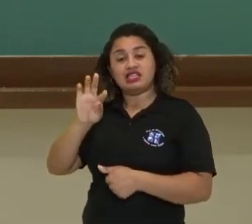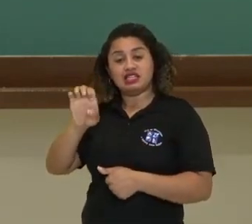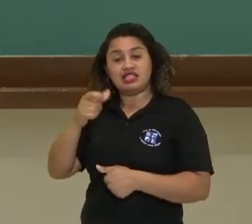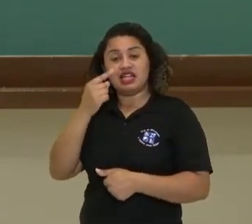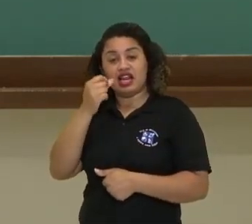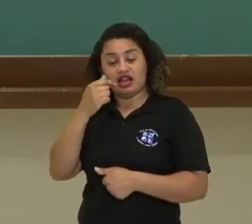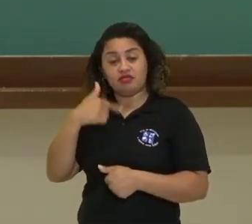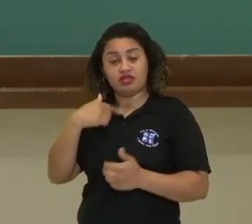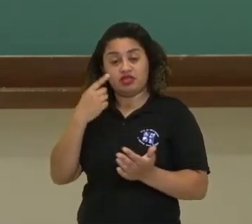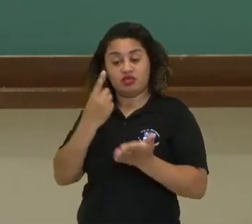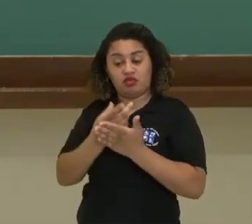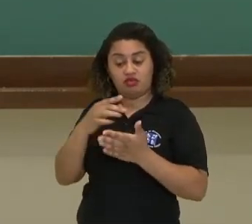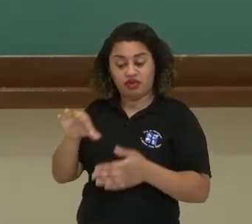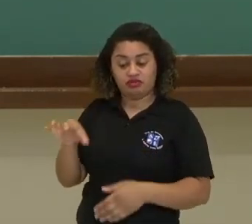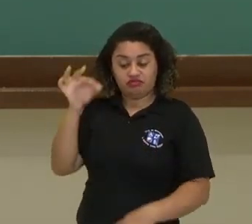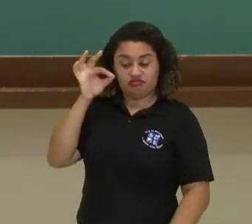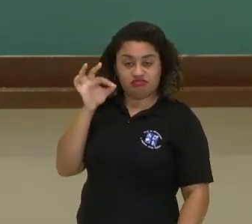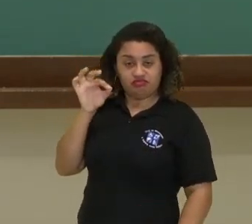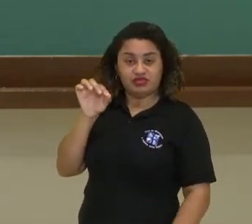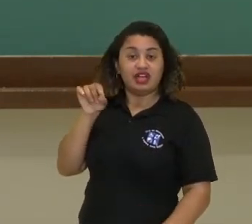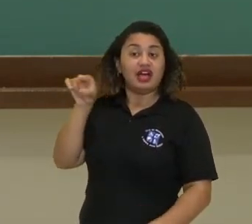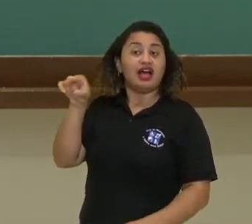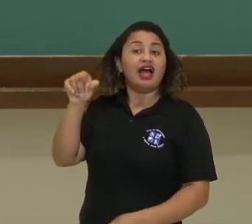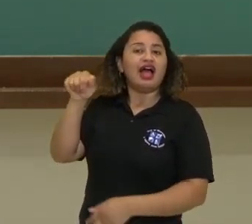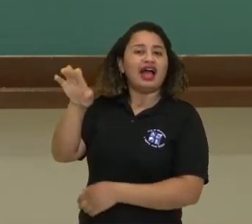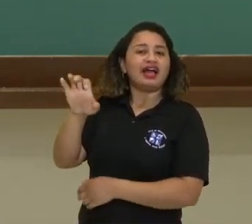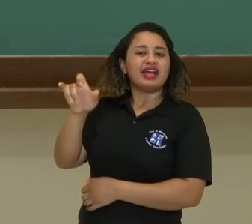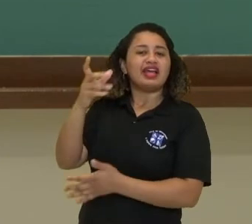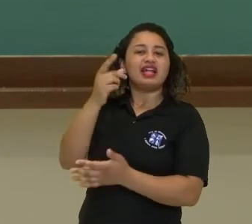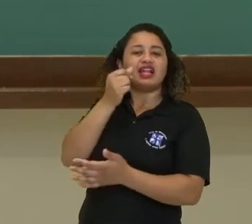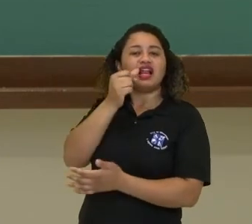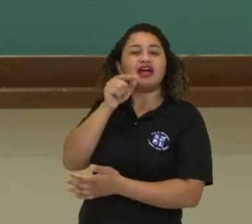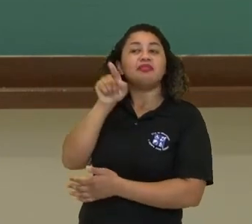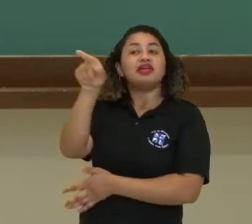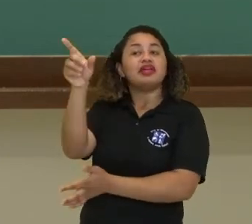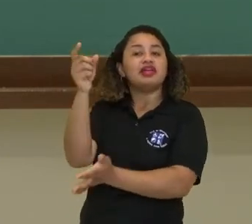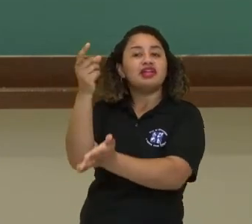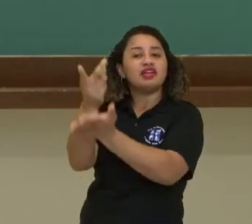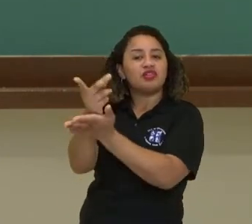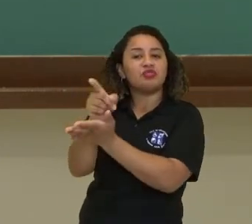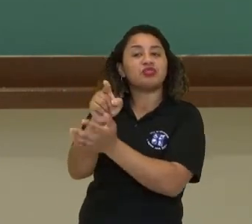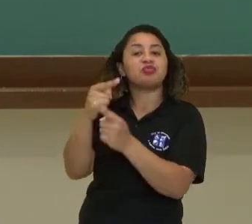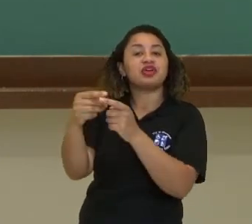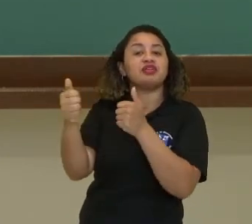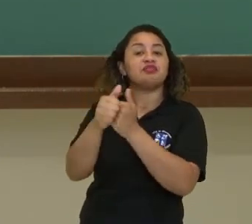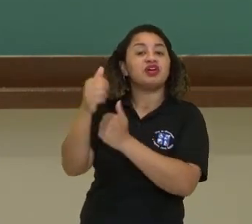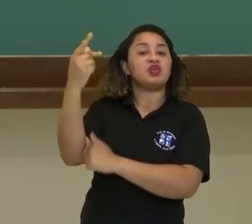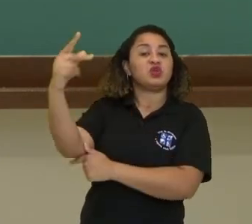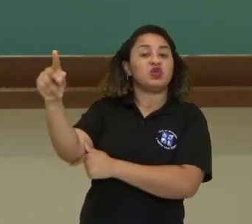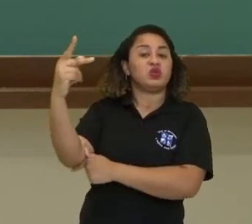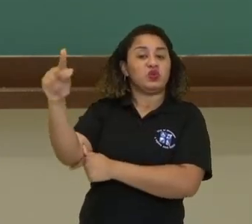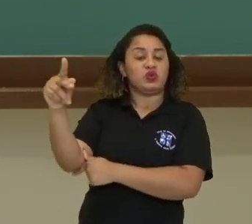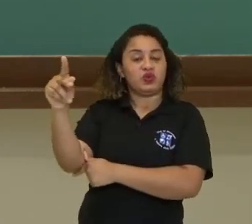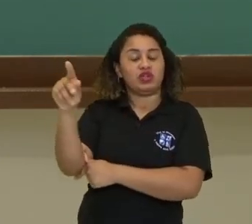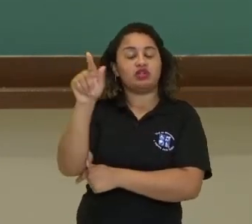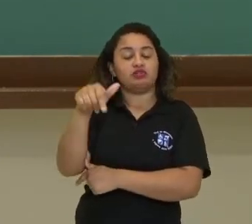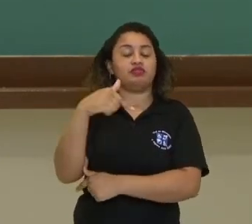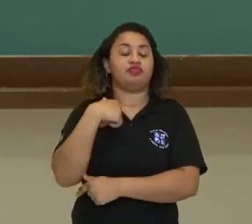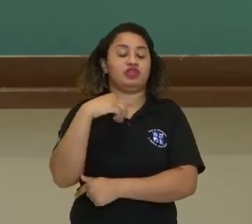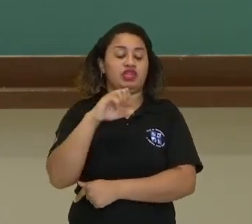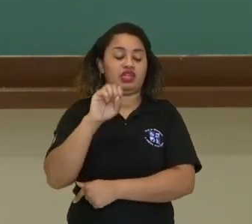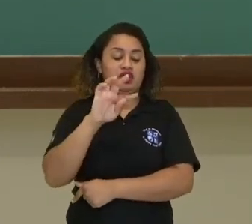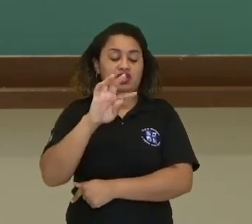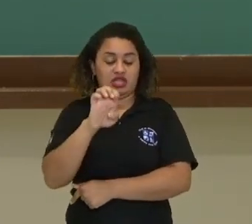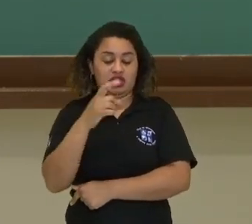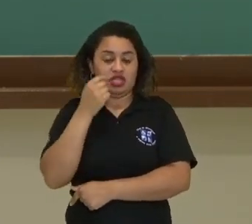mim. Aquele lápis foi ele que comprou. Viram? Então, ó, este lápis fui eu que